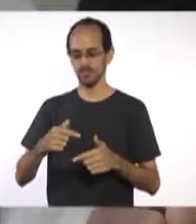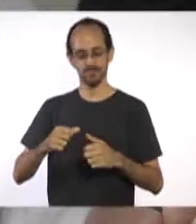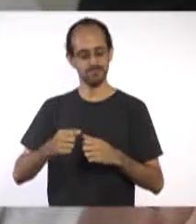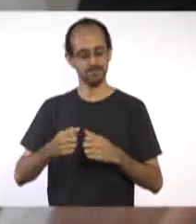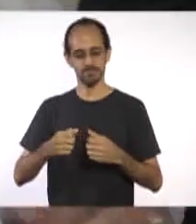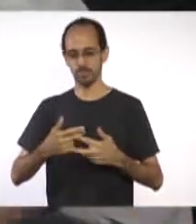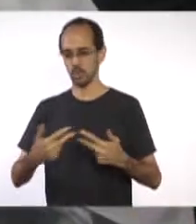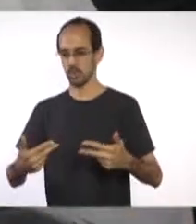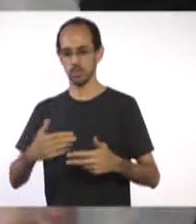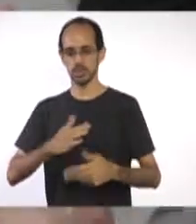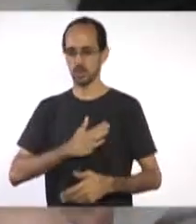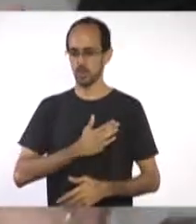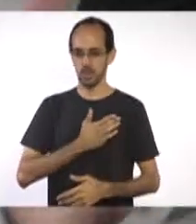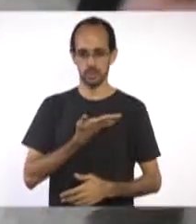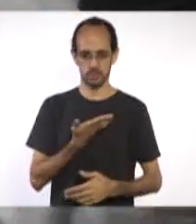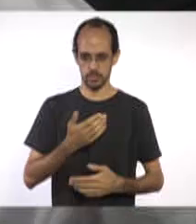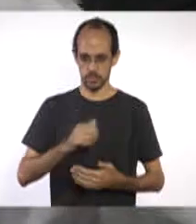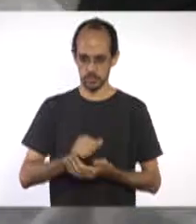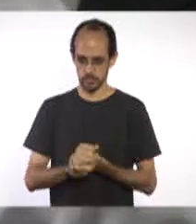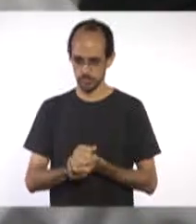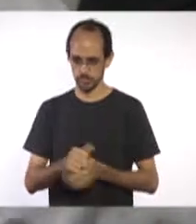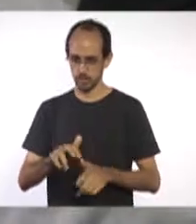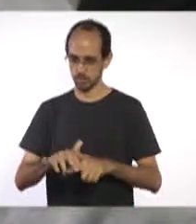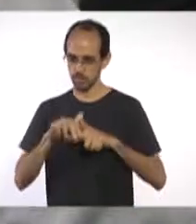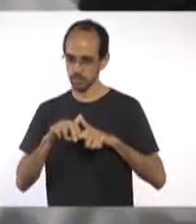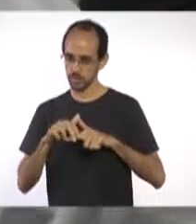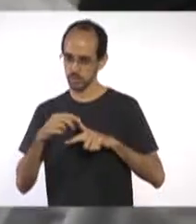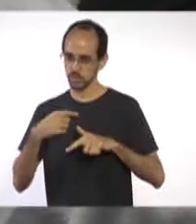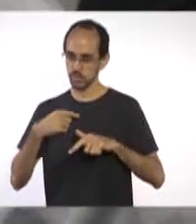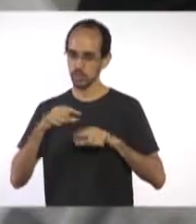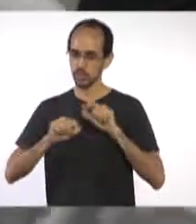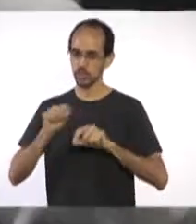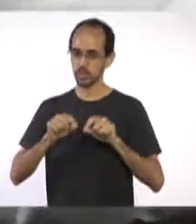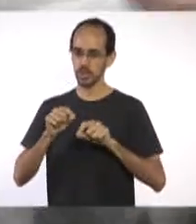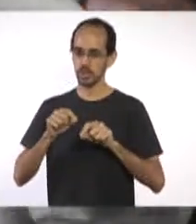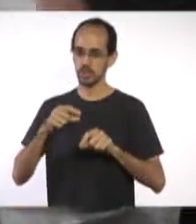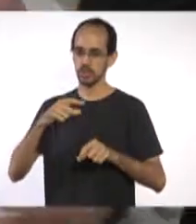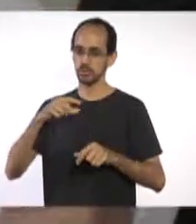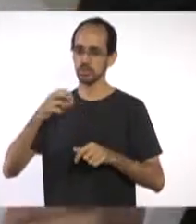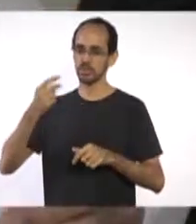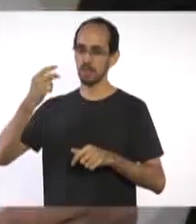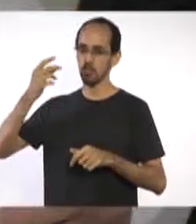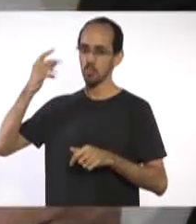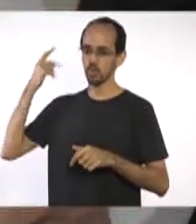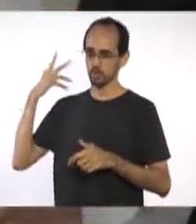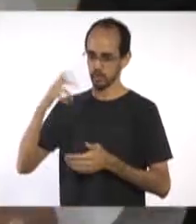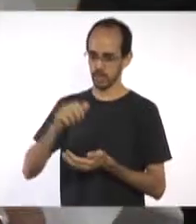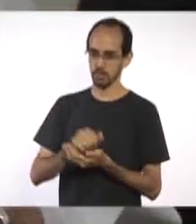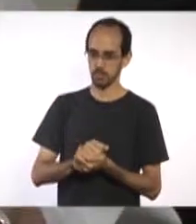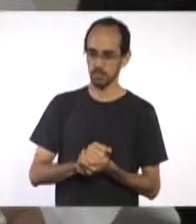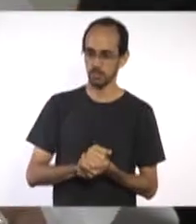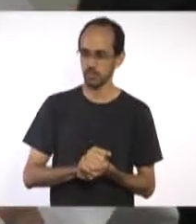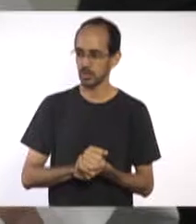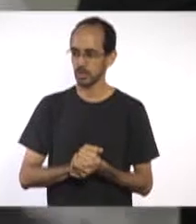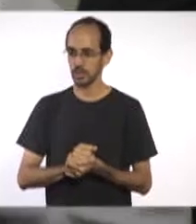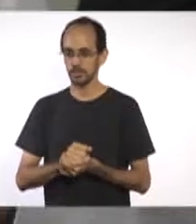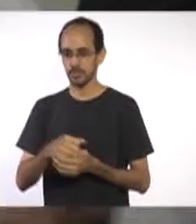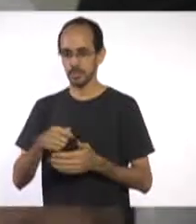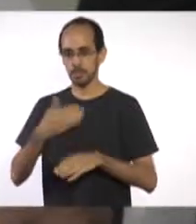Lembra-se? Então, eu lembro. Claro que isso vem há muito tempo, esta prática,